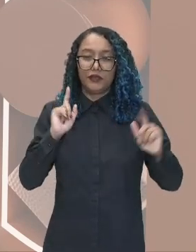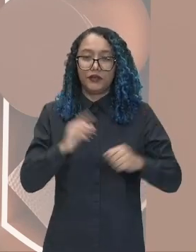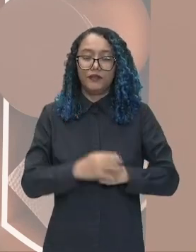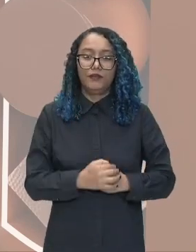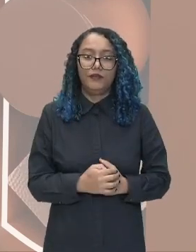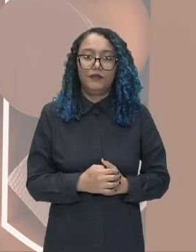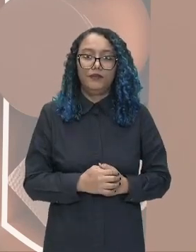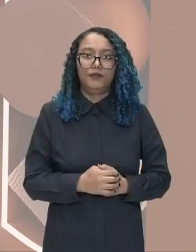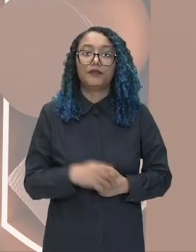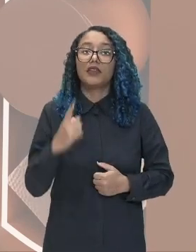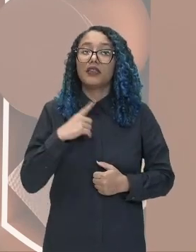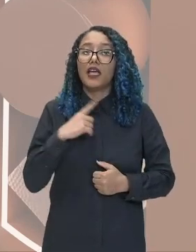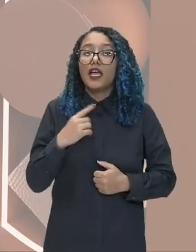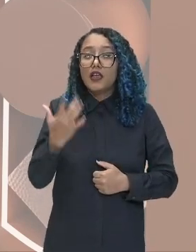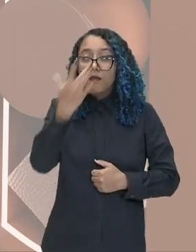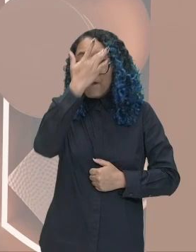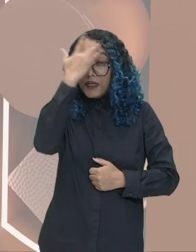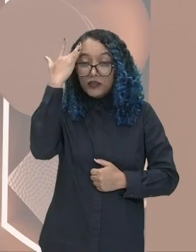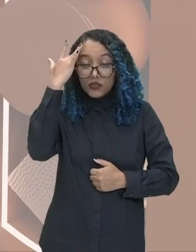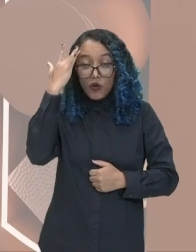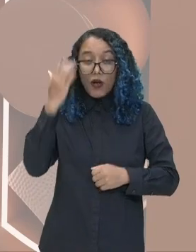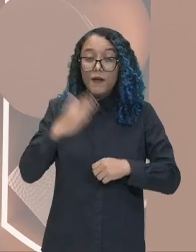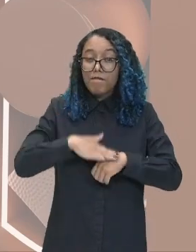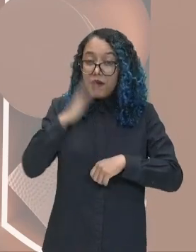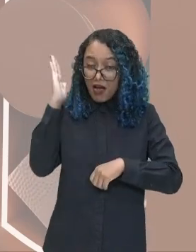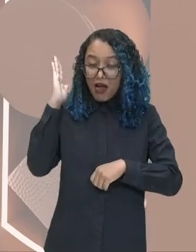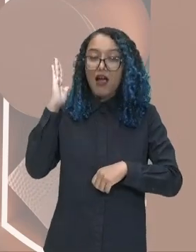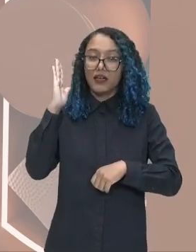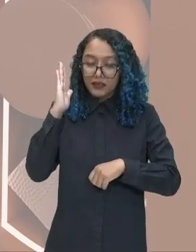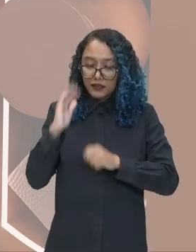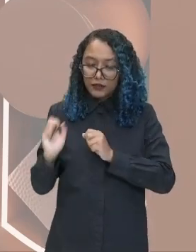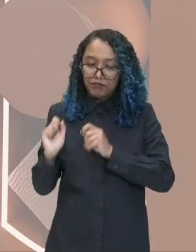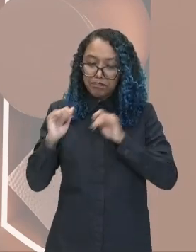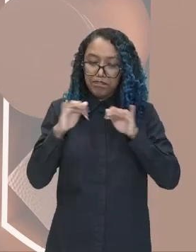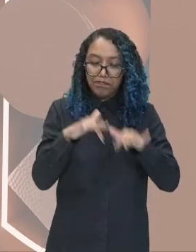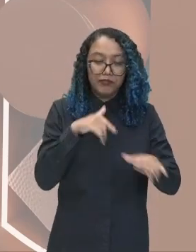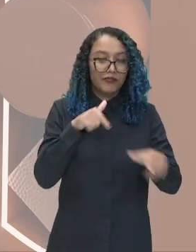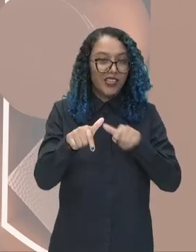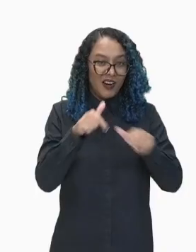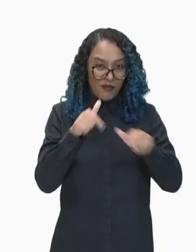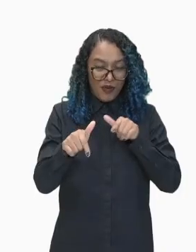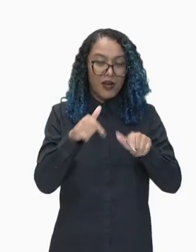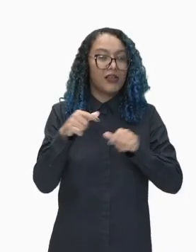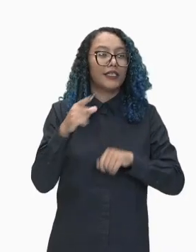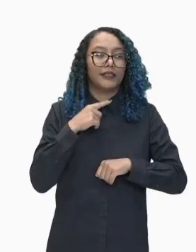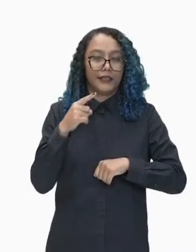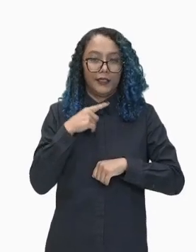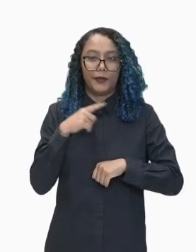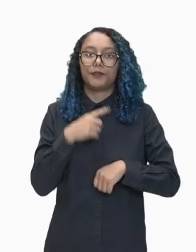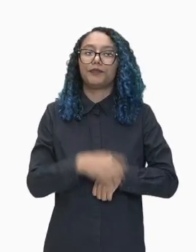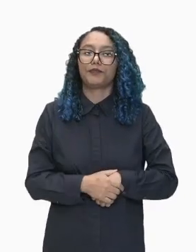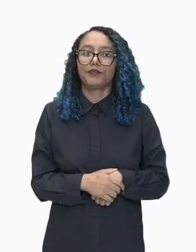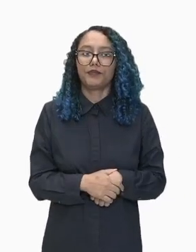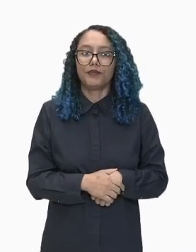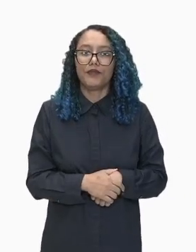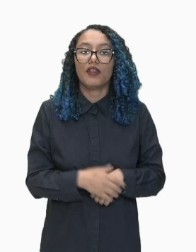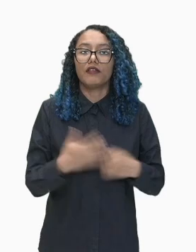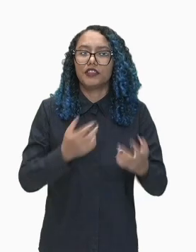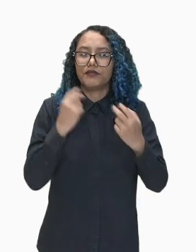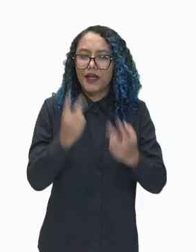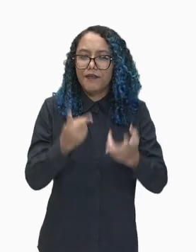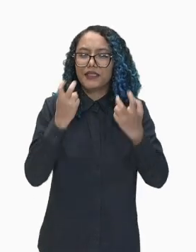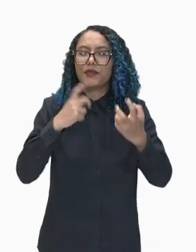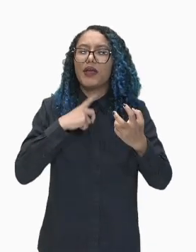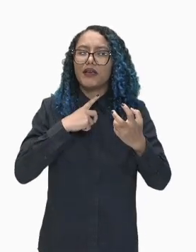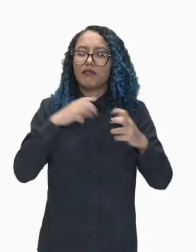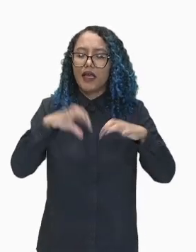mais gente no processo produtivo, não é isso? Então nós vamos aí vislumbrar nesse processo aí uma divisão